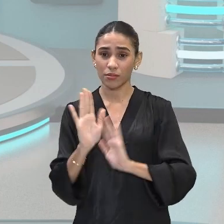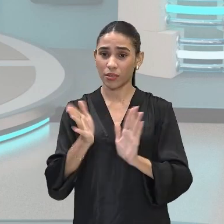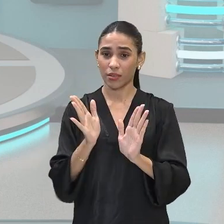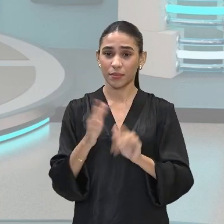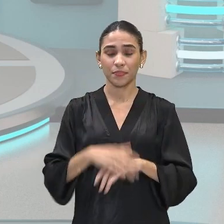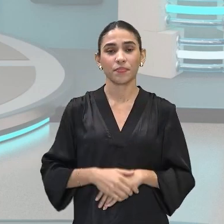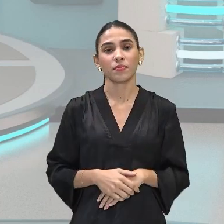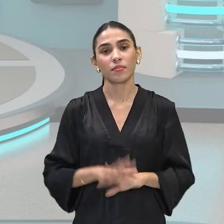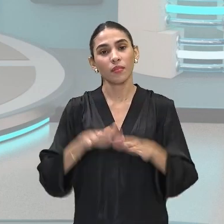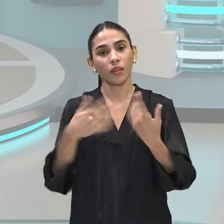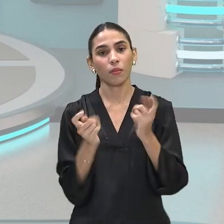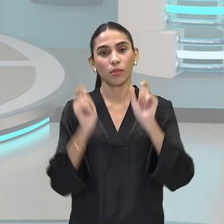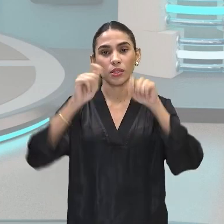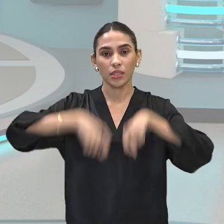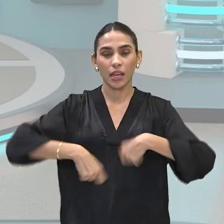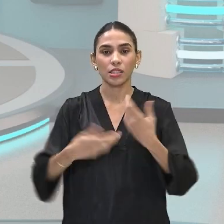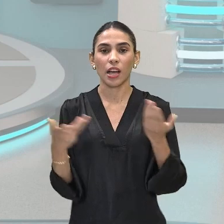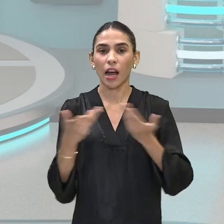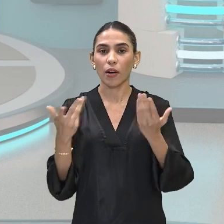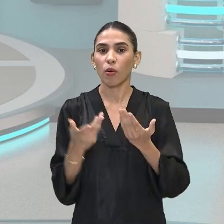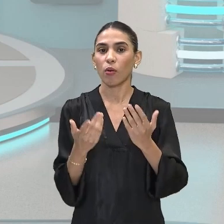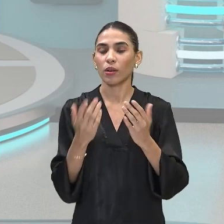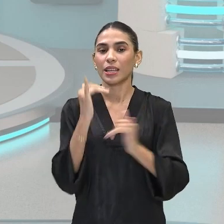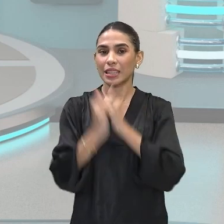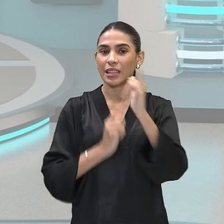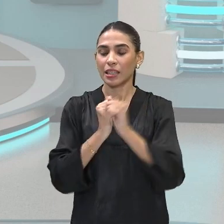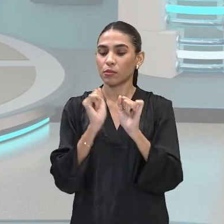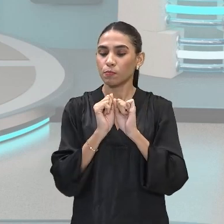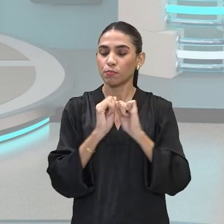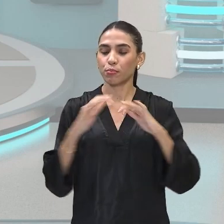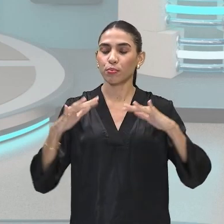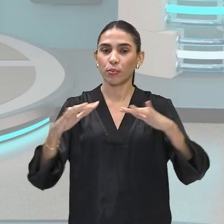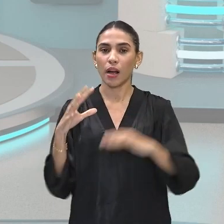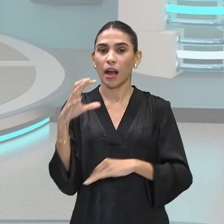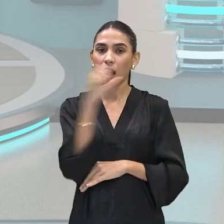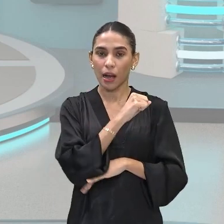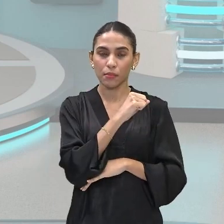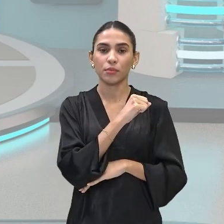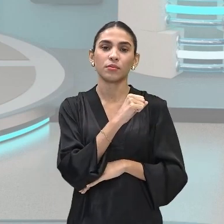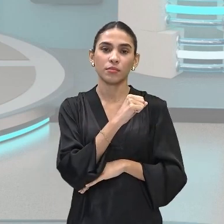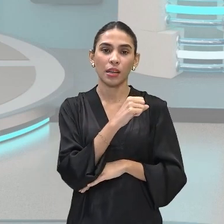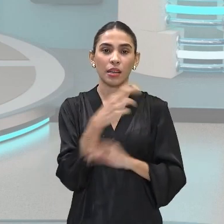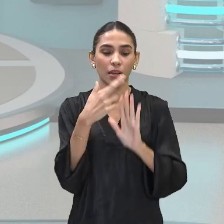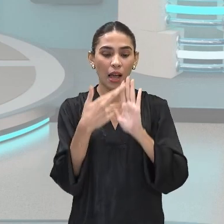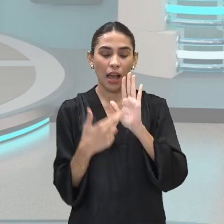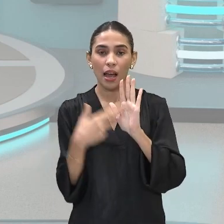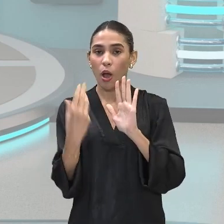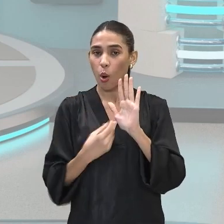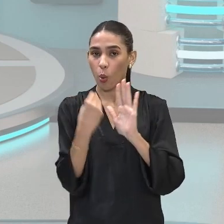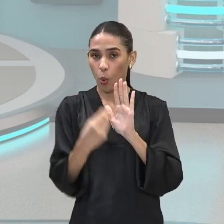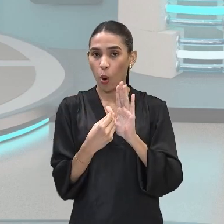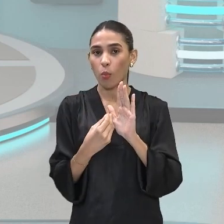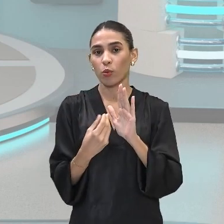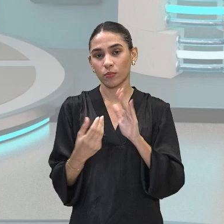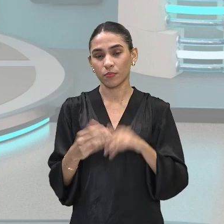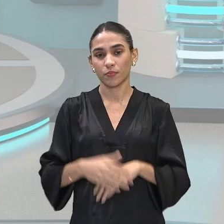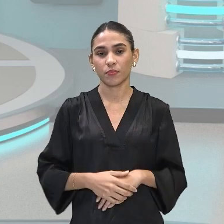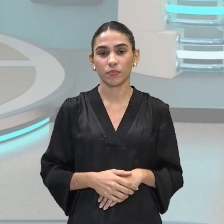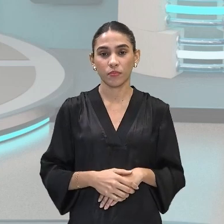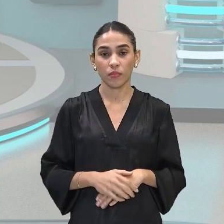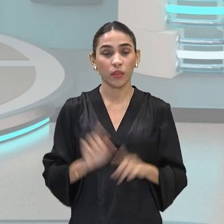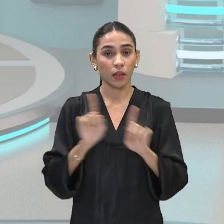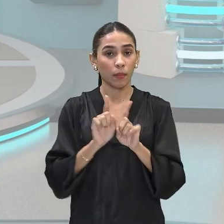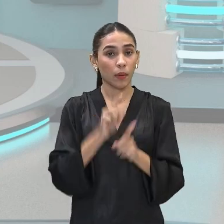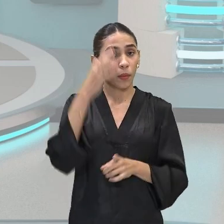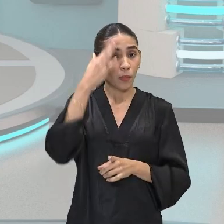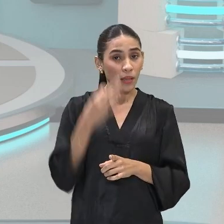essas possibilidades da cultura digital, que democratizou os meios de produção. E a compreensão de que o mundo